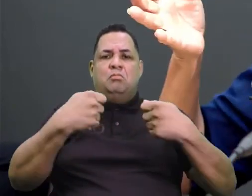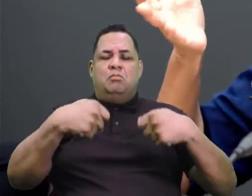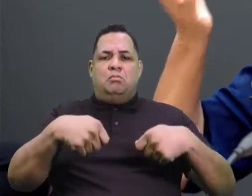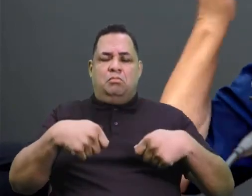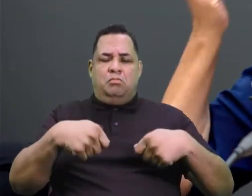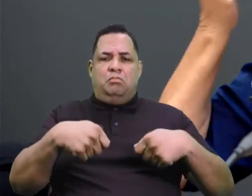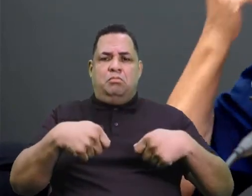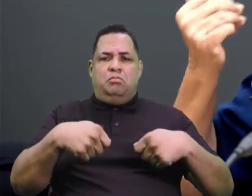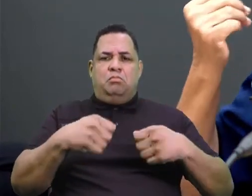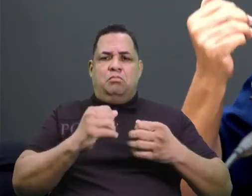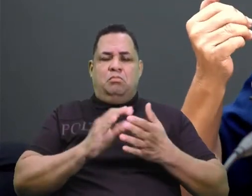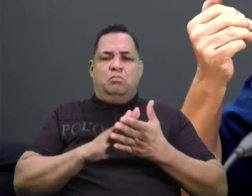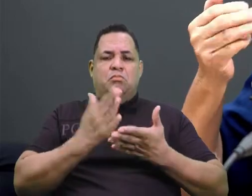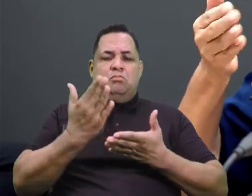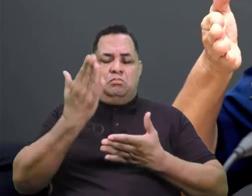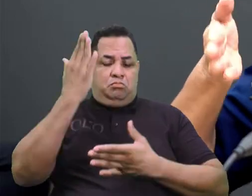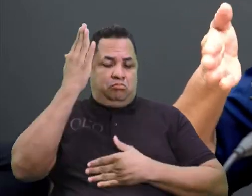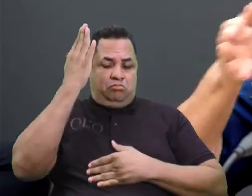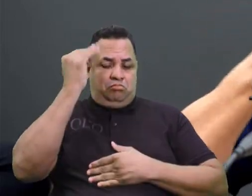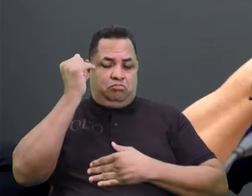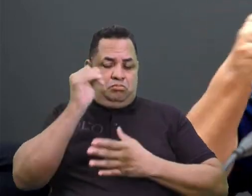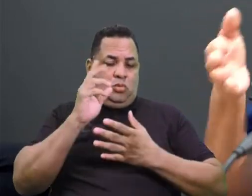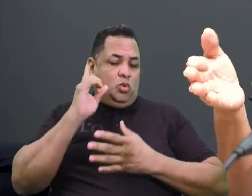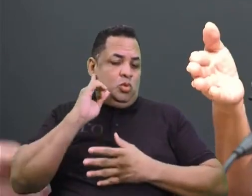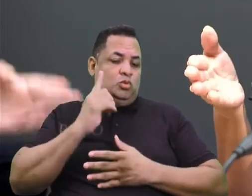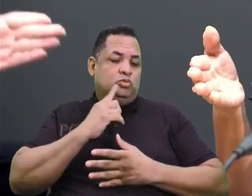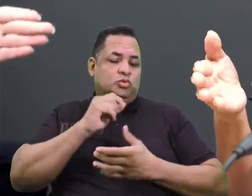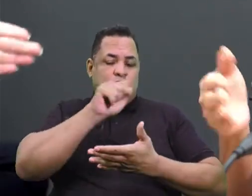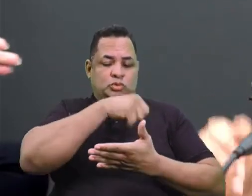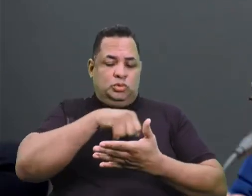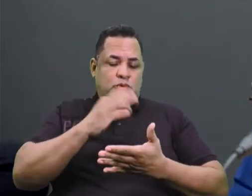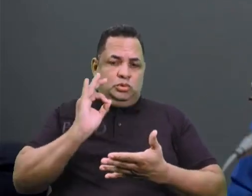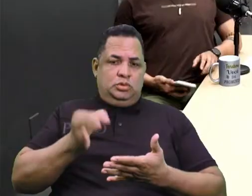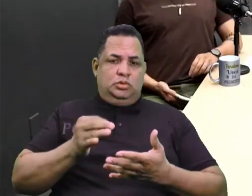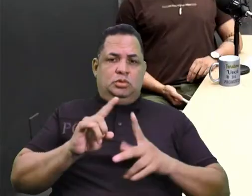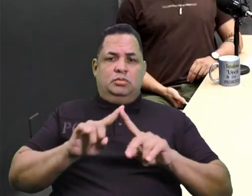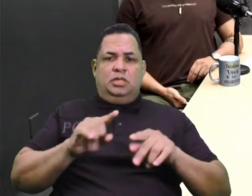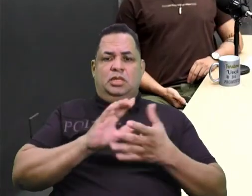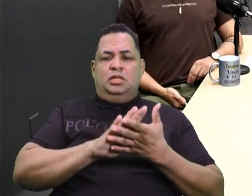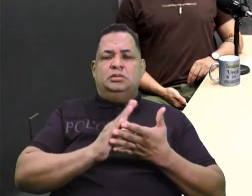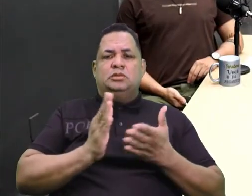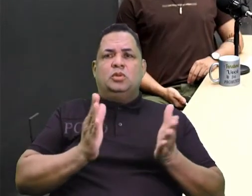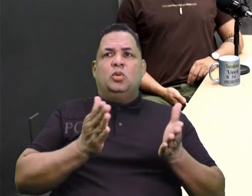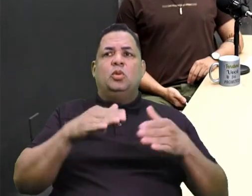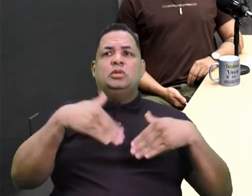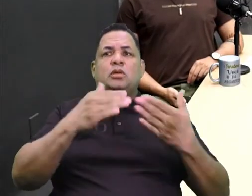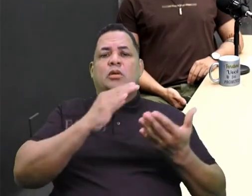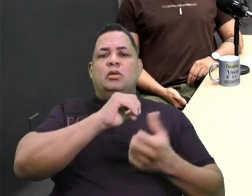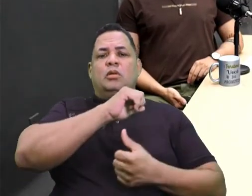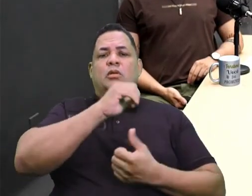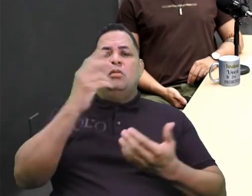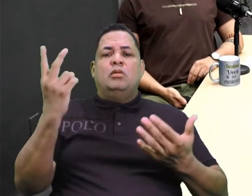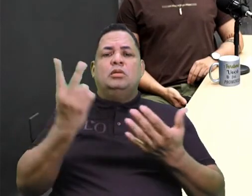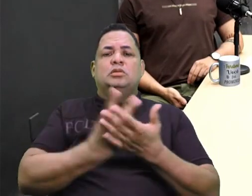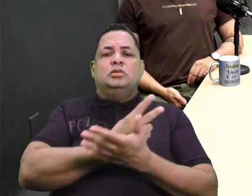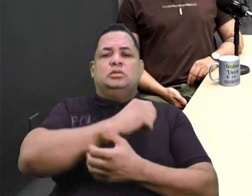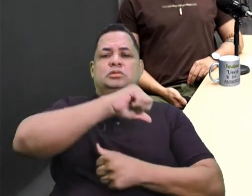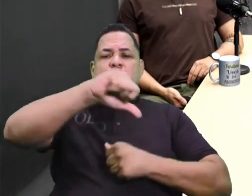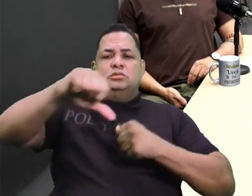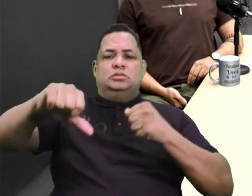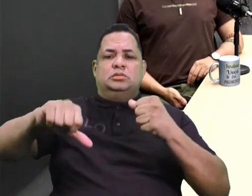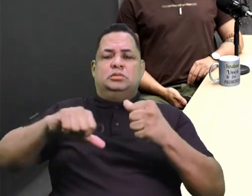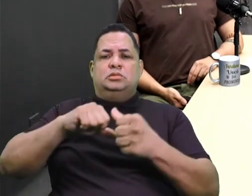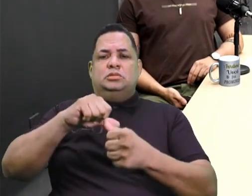possibilitava no saber da época que o surdo escrevesse certo. Mas nesse momento de transição, né, professora, que se